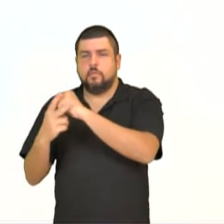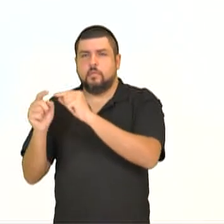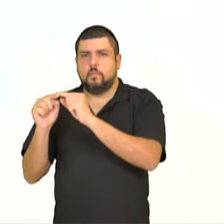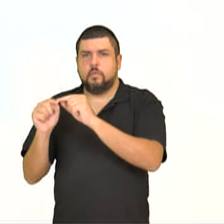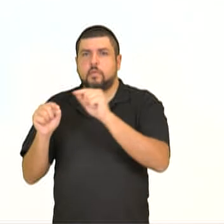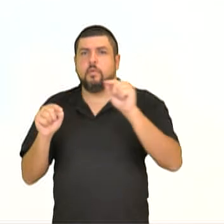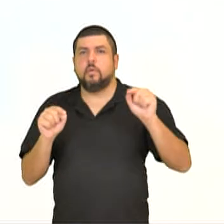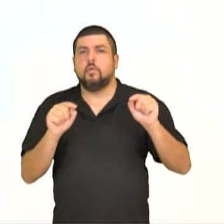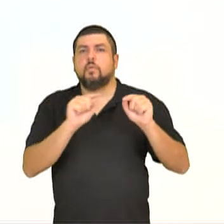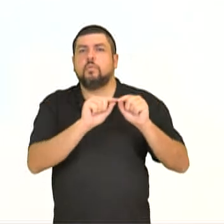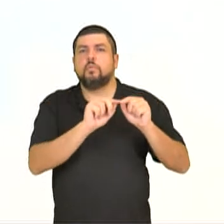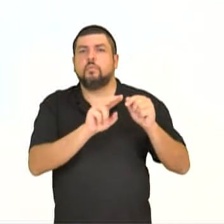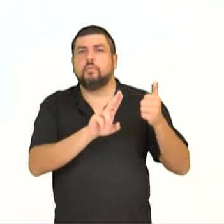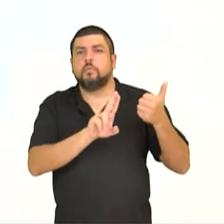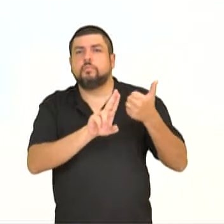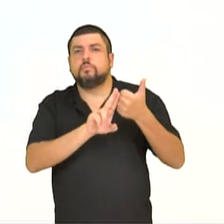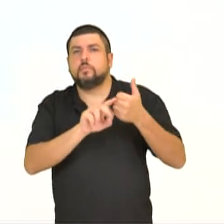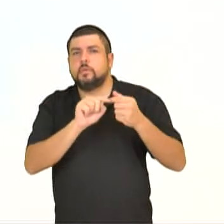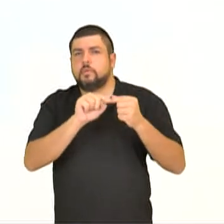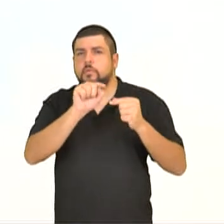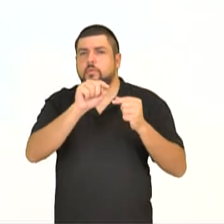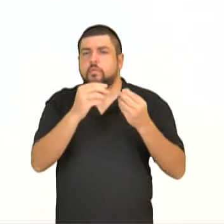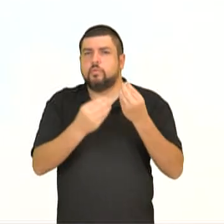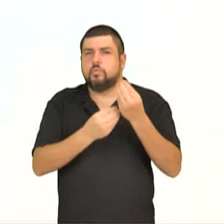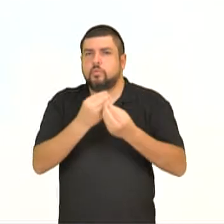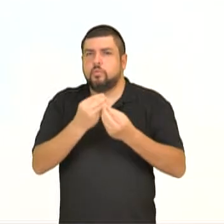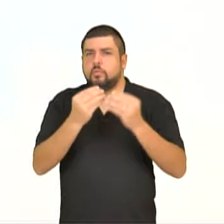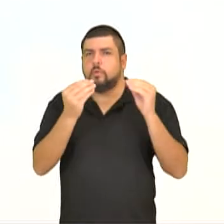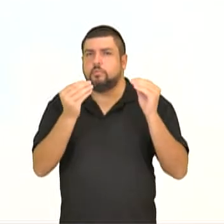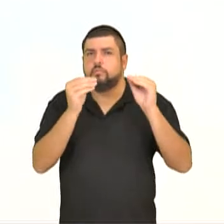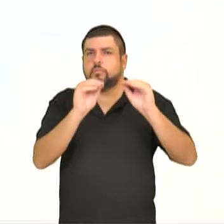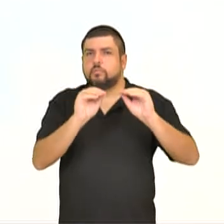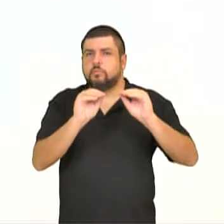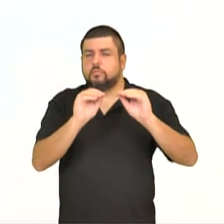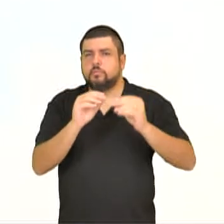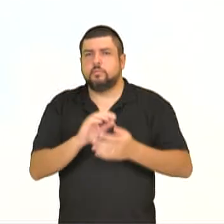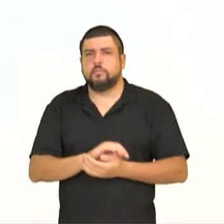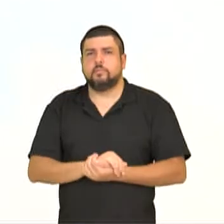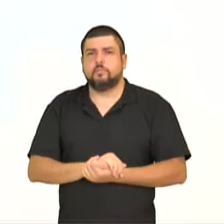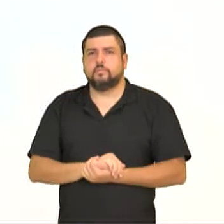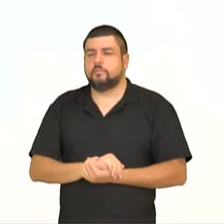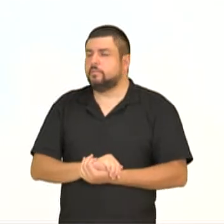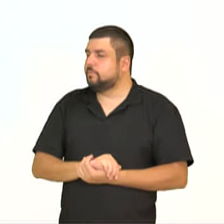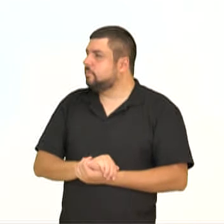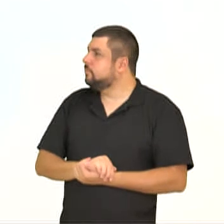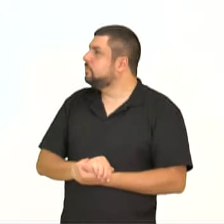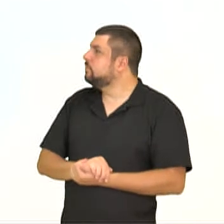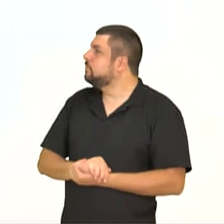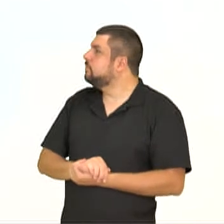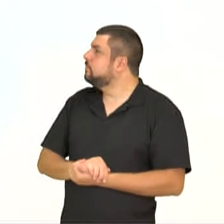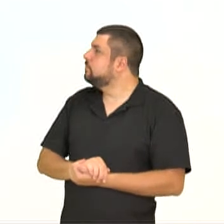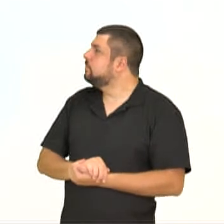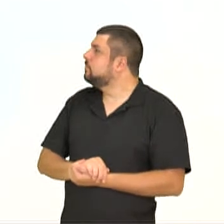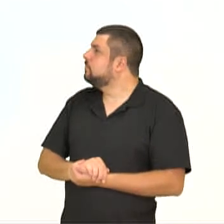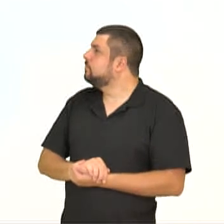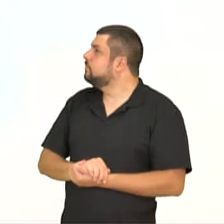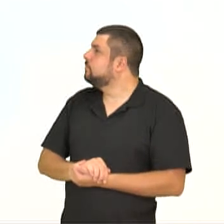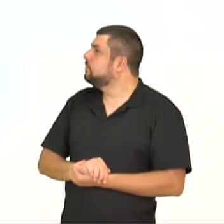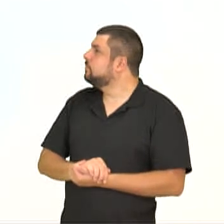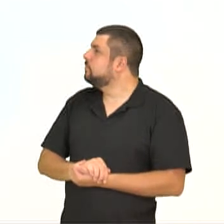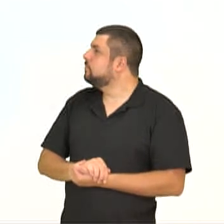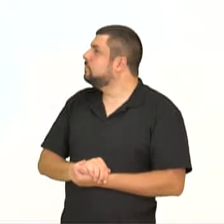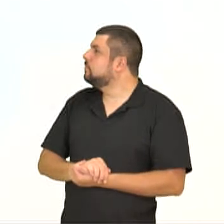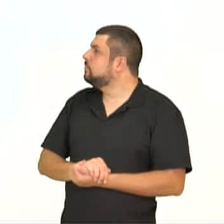te perjudicara. B, conocerte no valer la pena. C, ellos